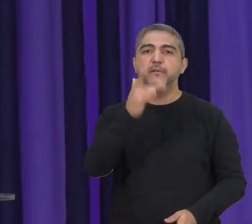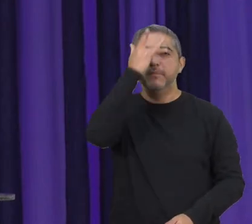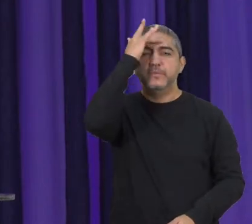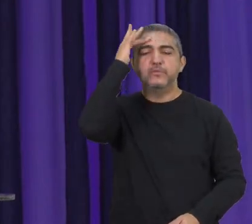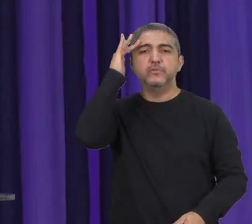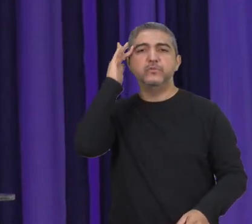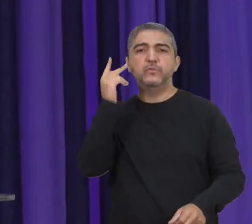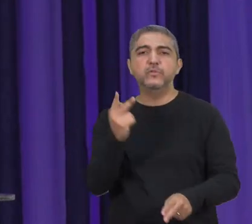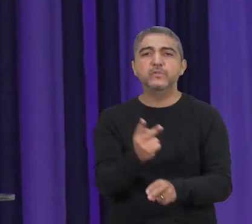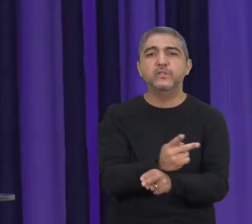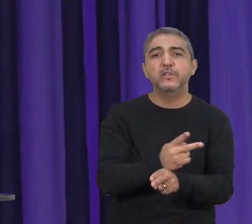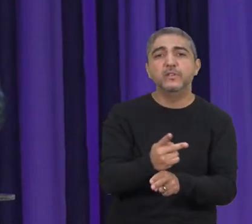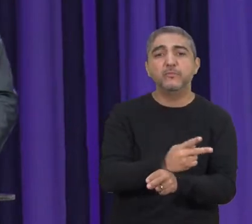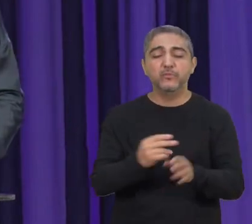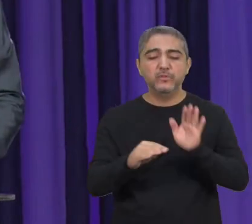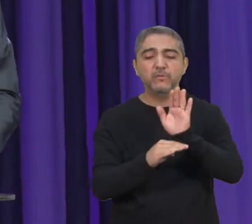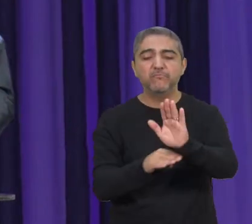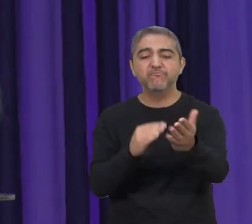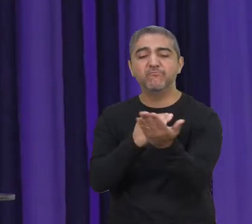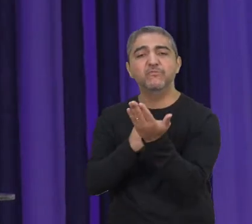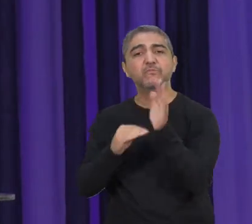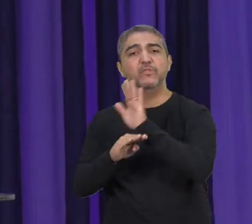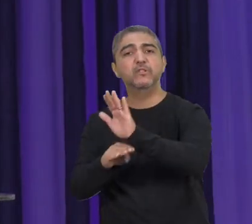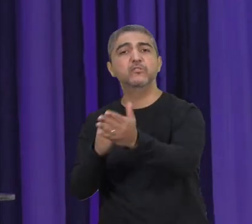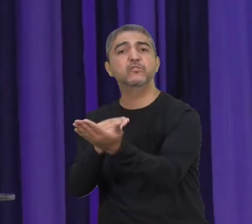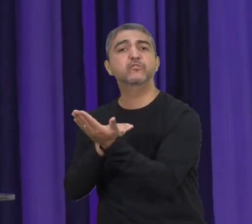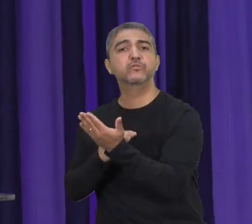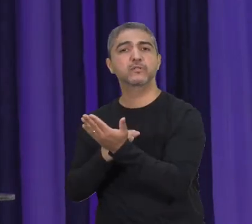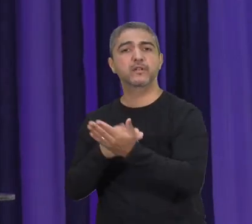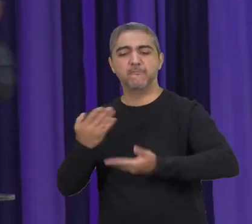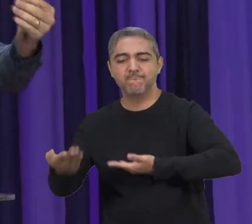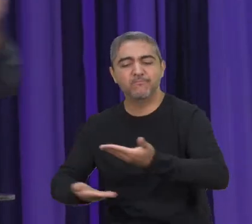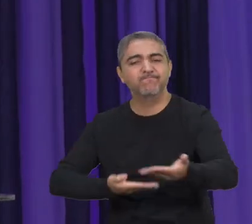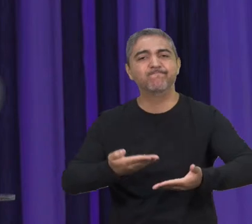bem do outro, onde há